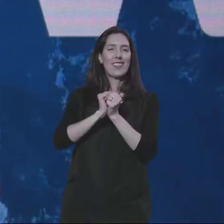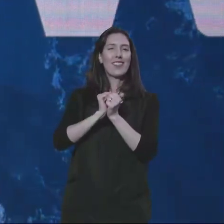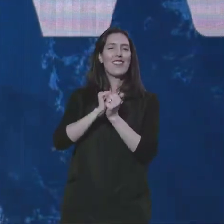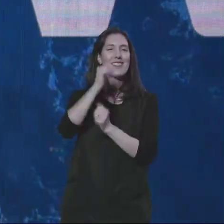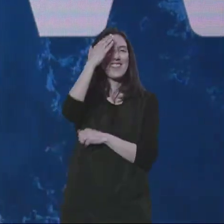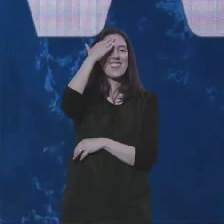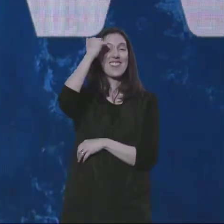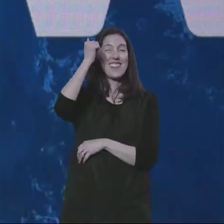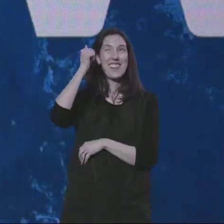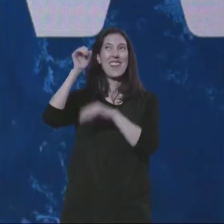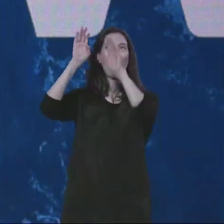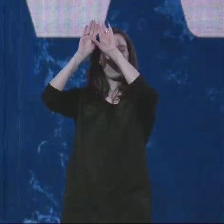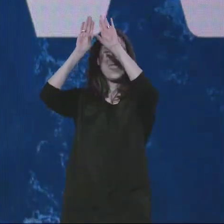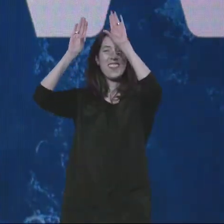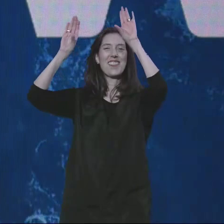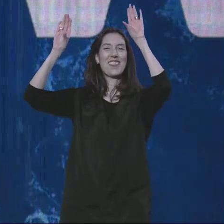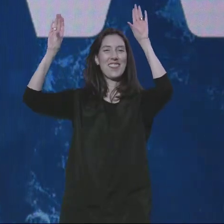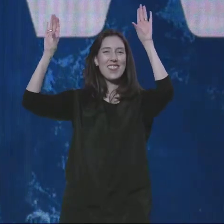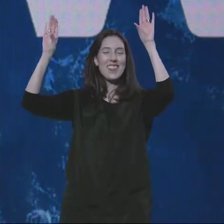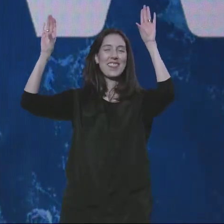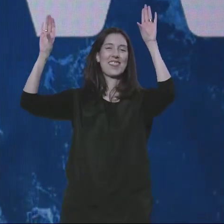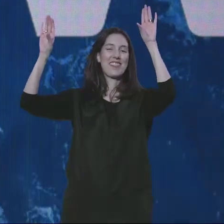sabe que o céu